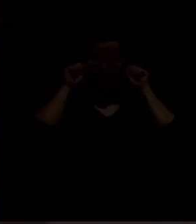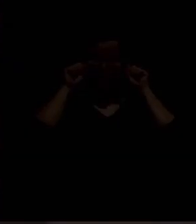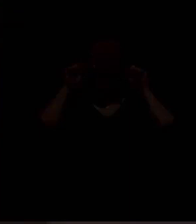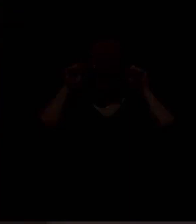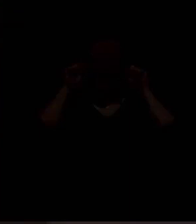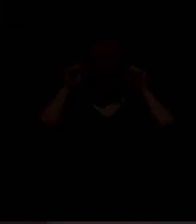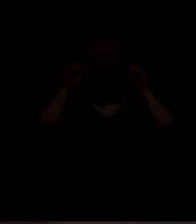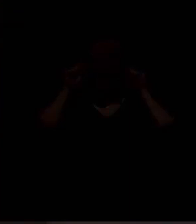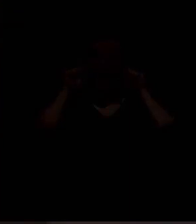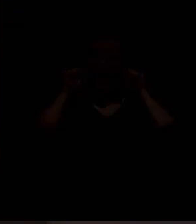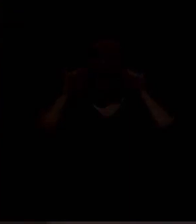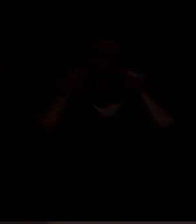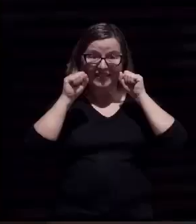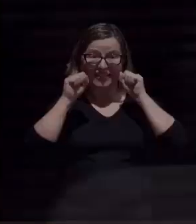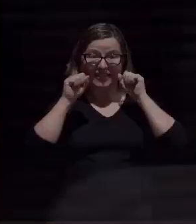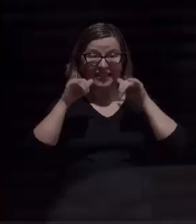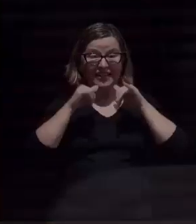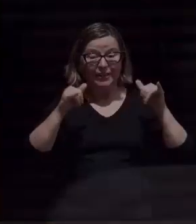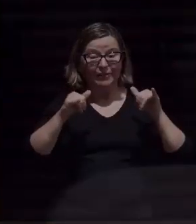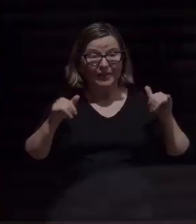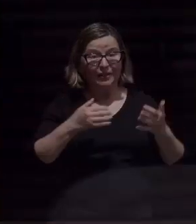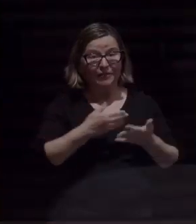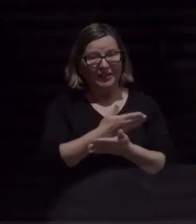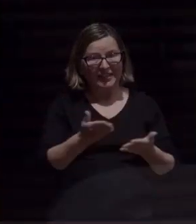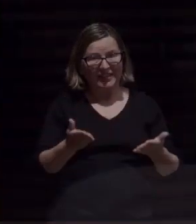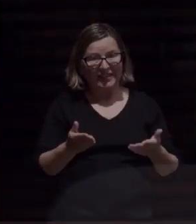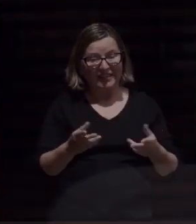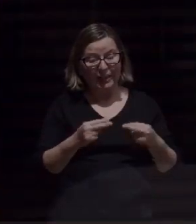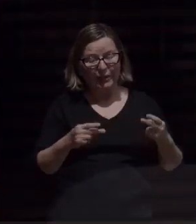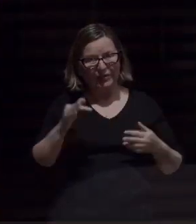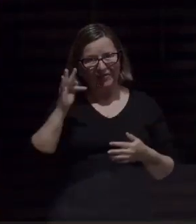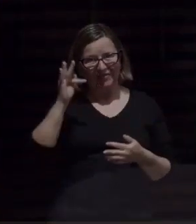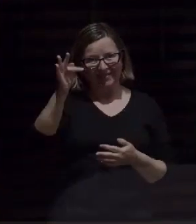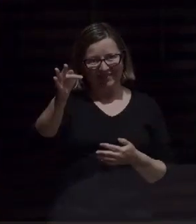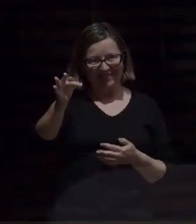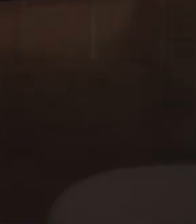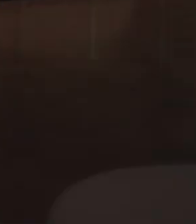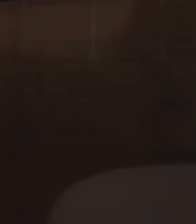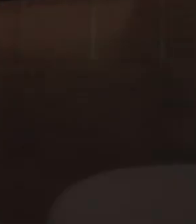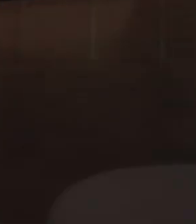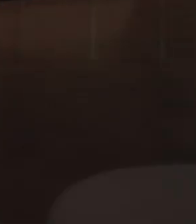e vos anunciará as coisas que hão de vir.